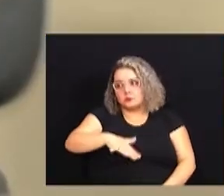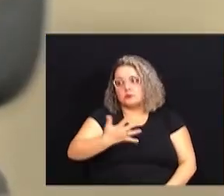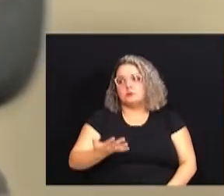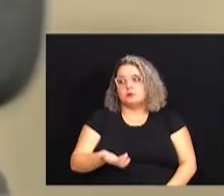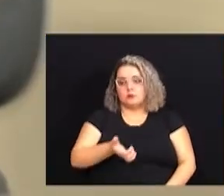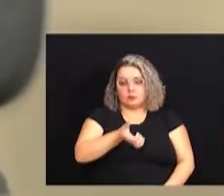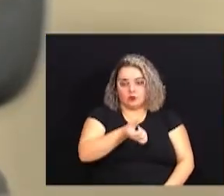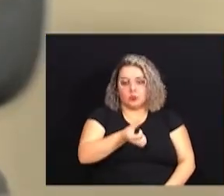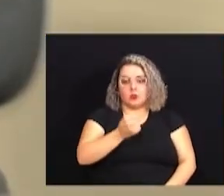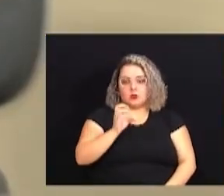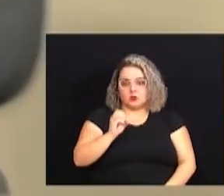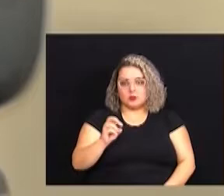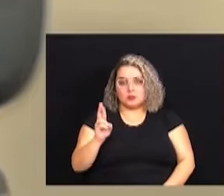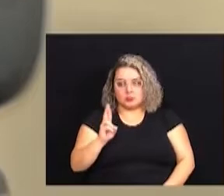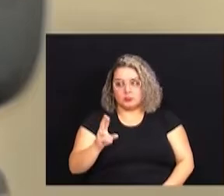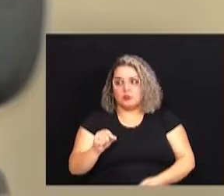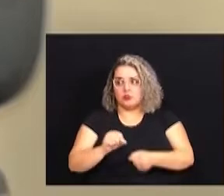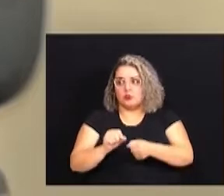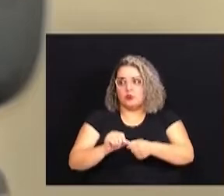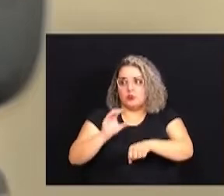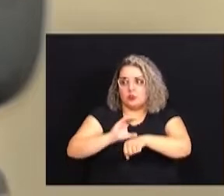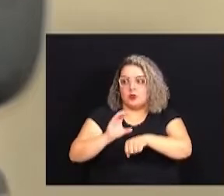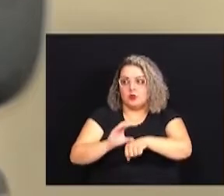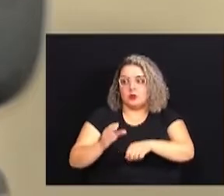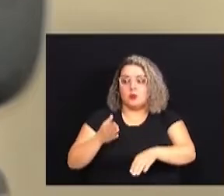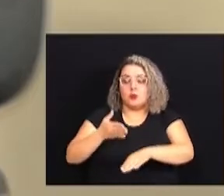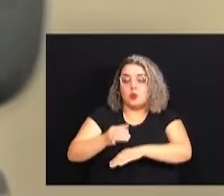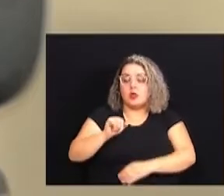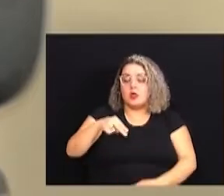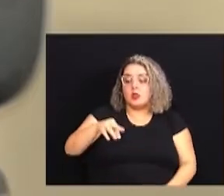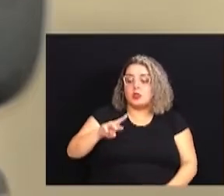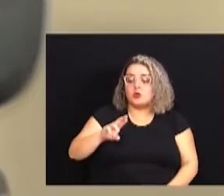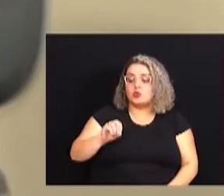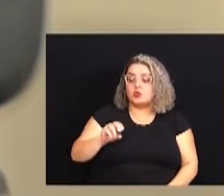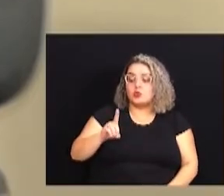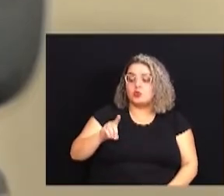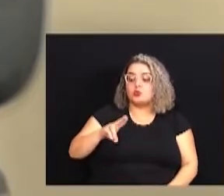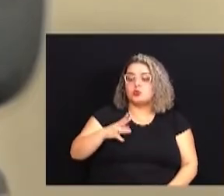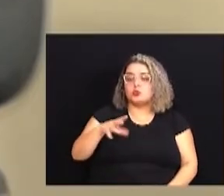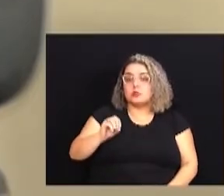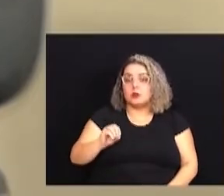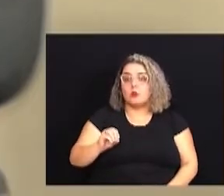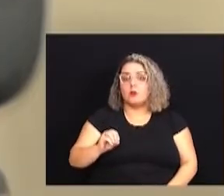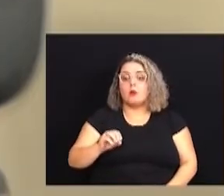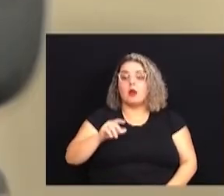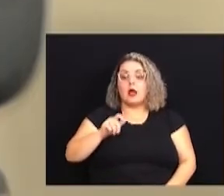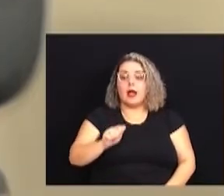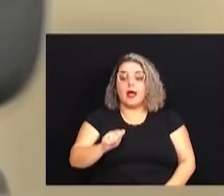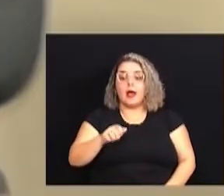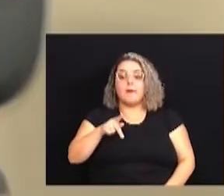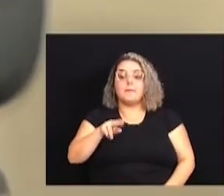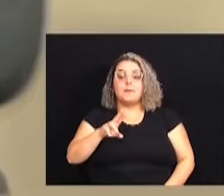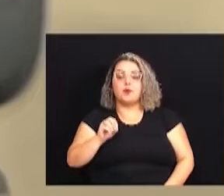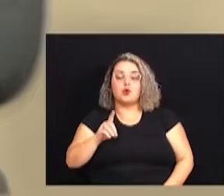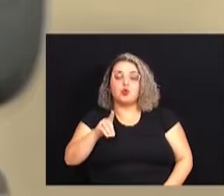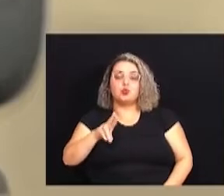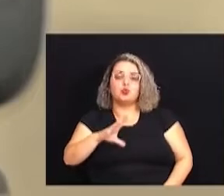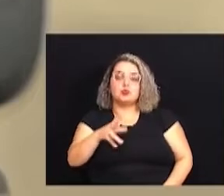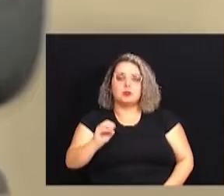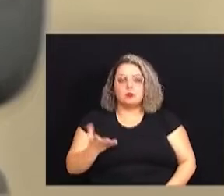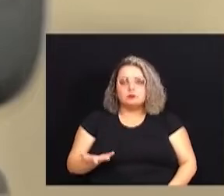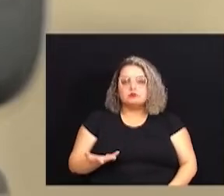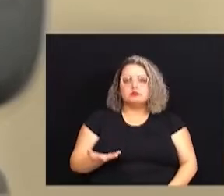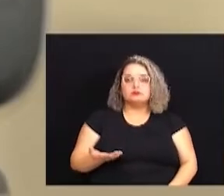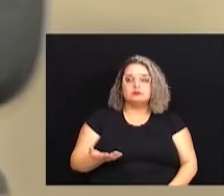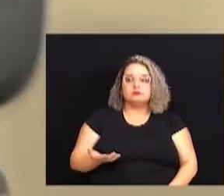os R$600 que você gastaria com um álbum, faz um curso de introdução à programação e você pode arrumar um emprego, então na verdade o custo de oportunidade